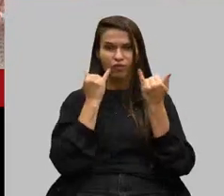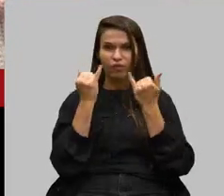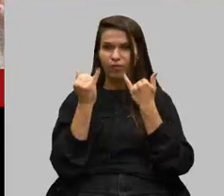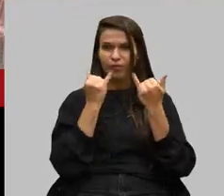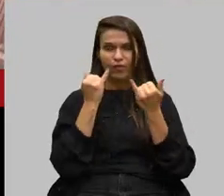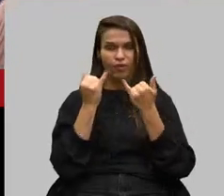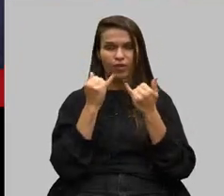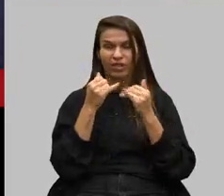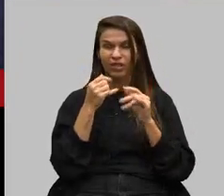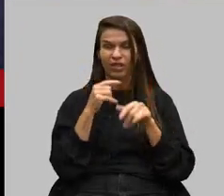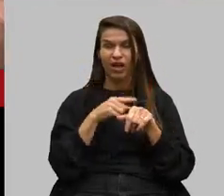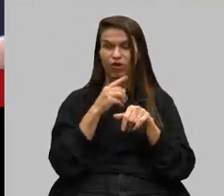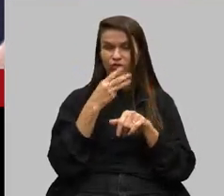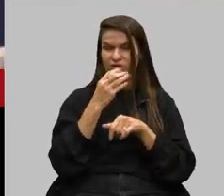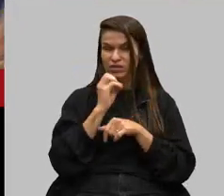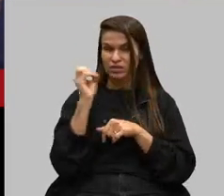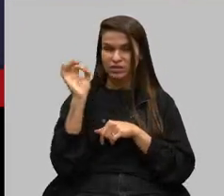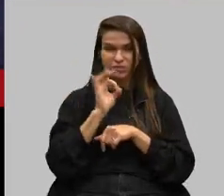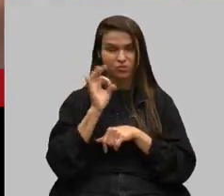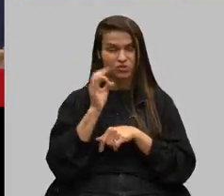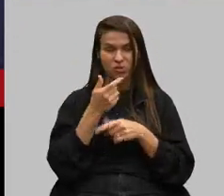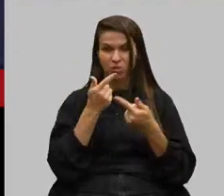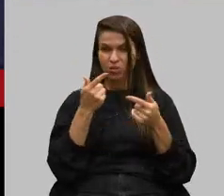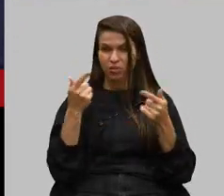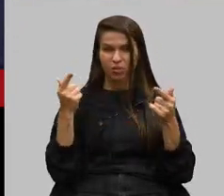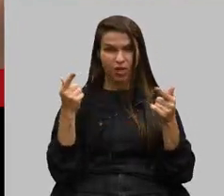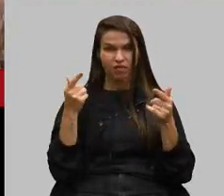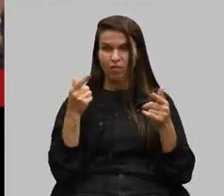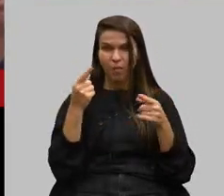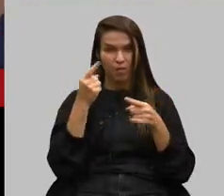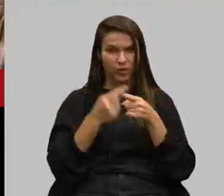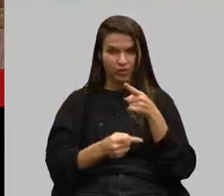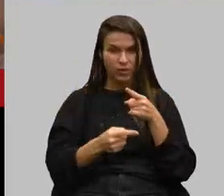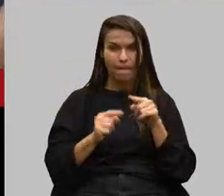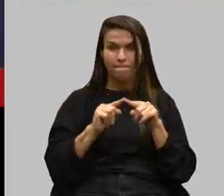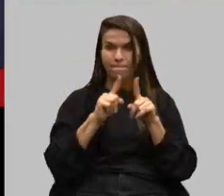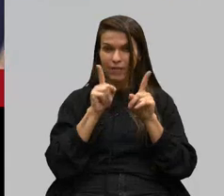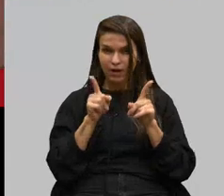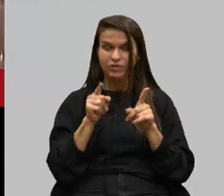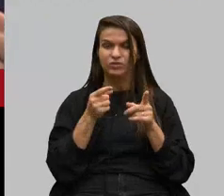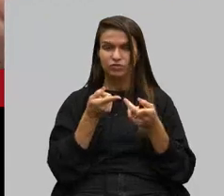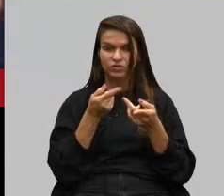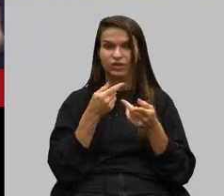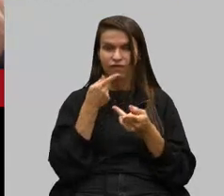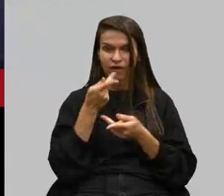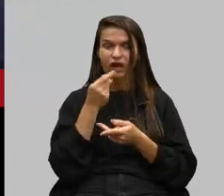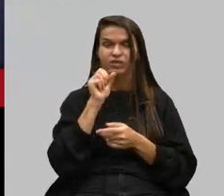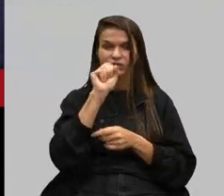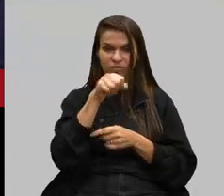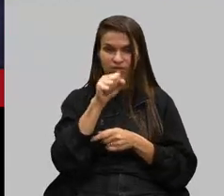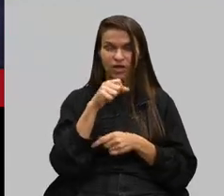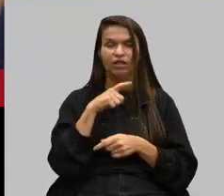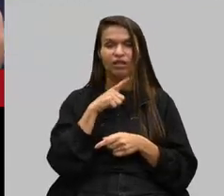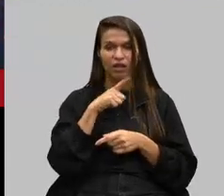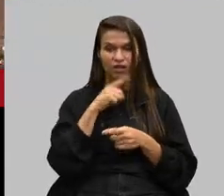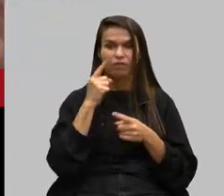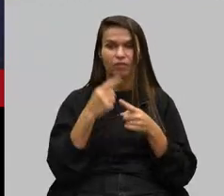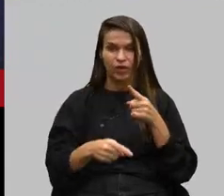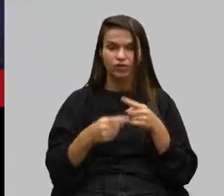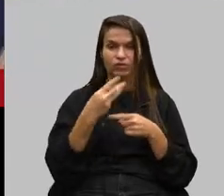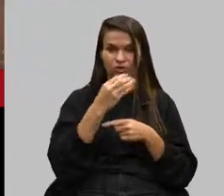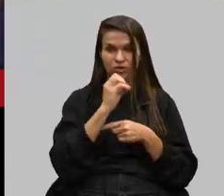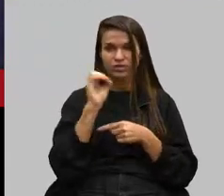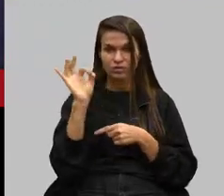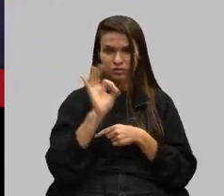dos 300% não teve nenhum impedimento Mas o que está sendo dito que sim há um impedimento os